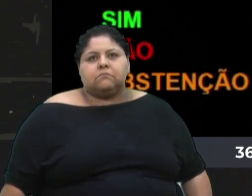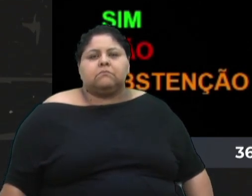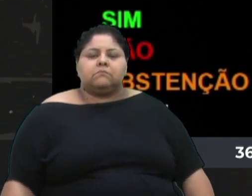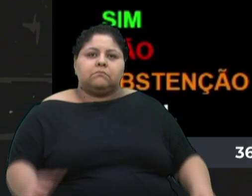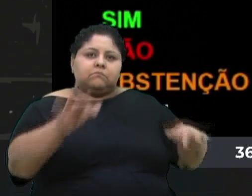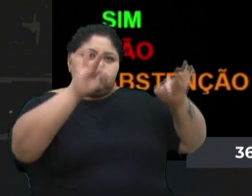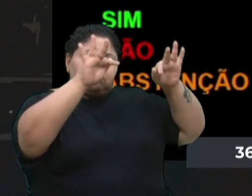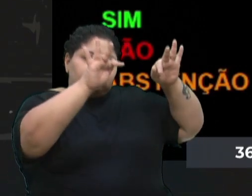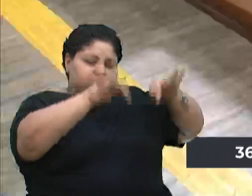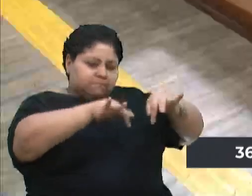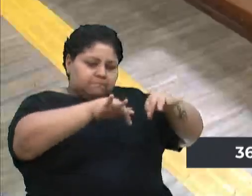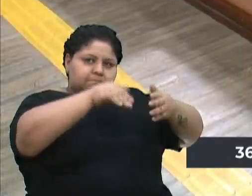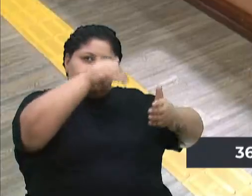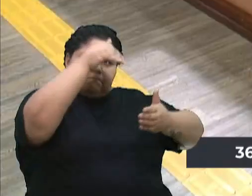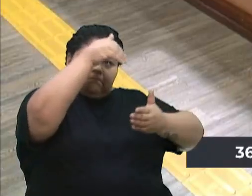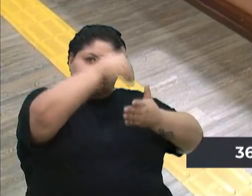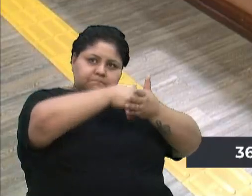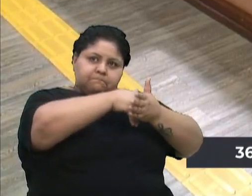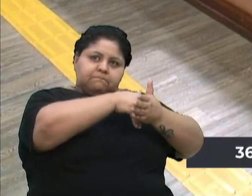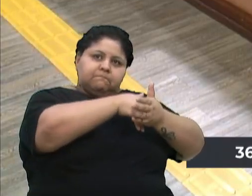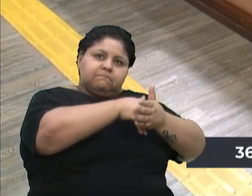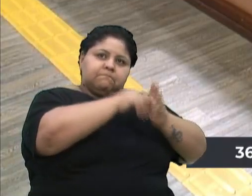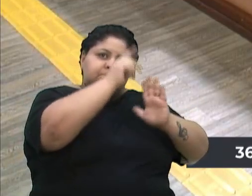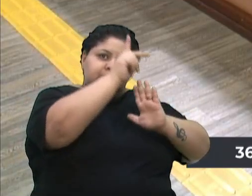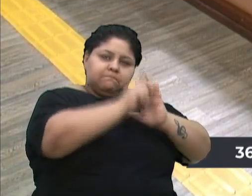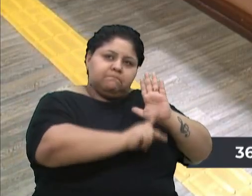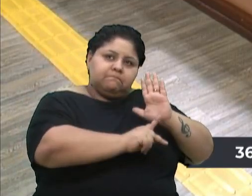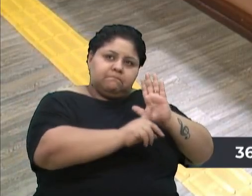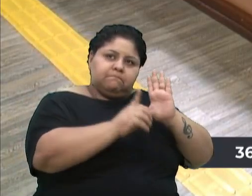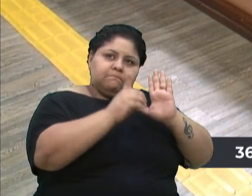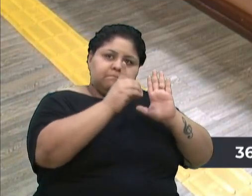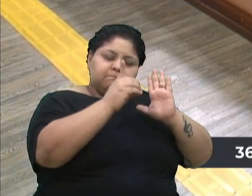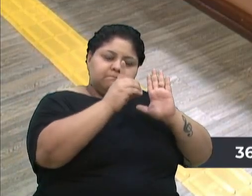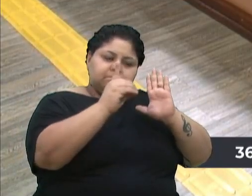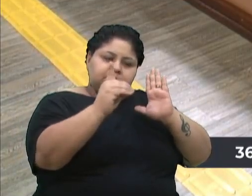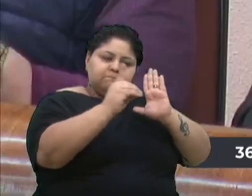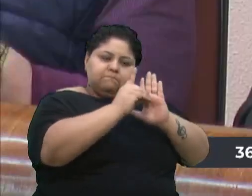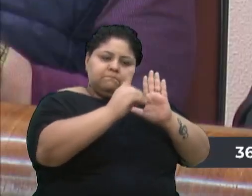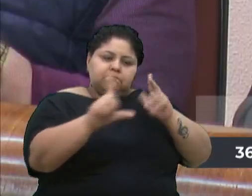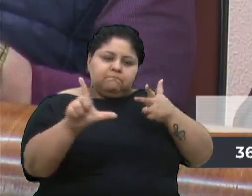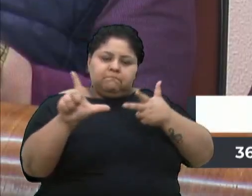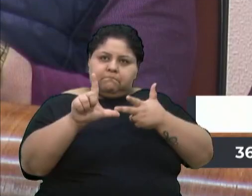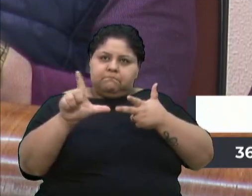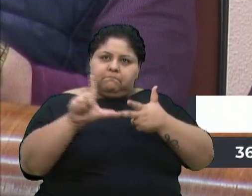Encerrado o registro dos votos, encerrada a votação, projeto de decreto legislativo número